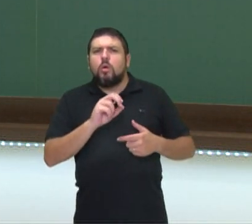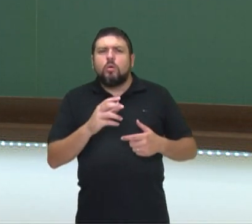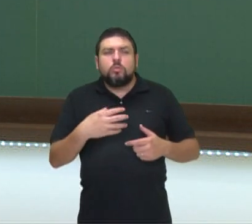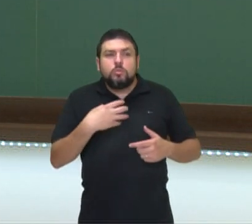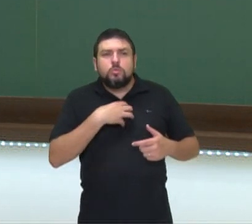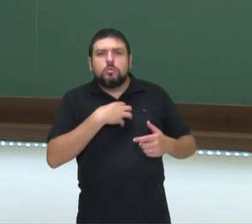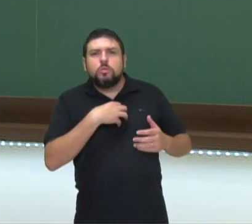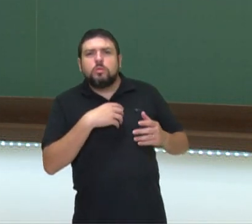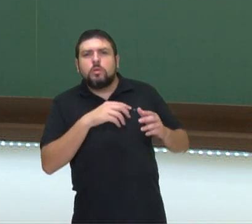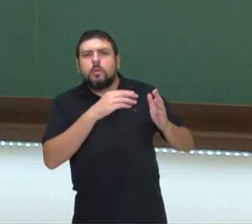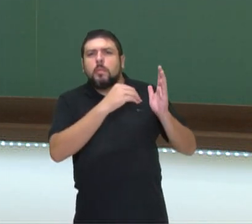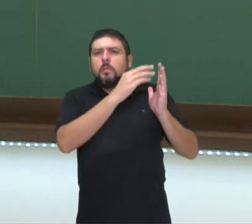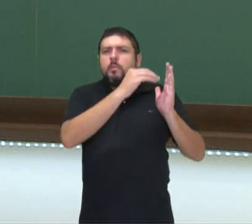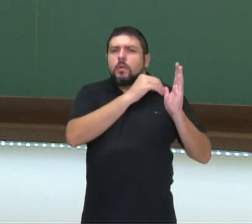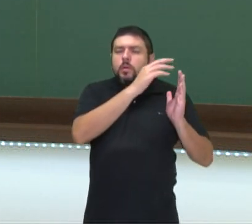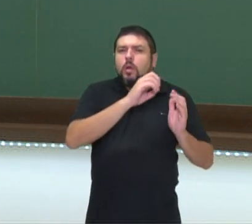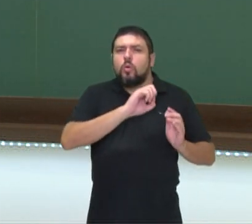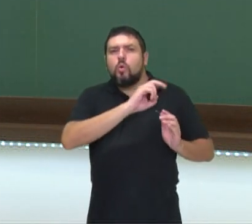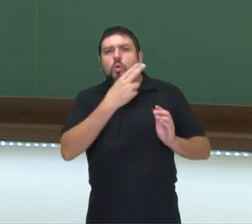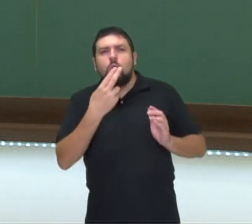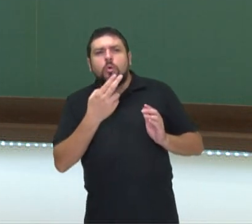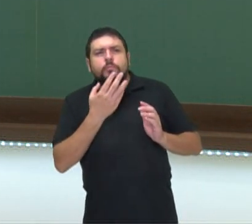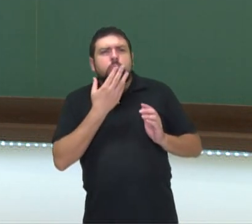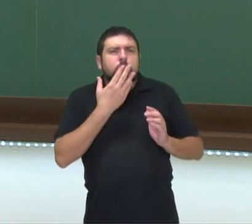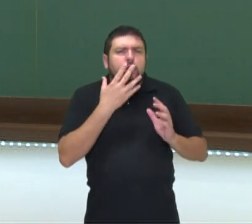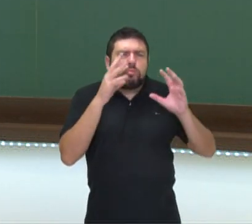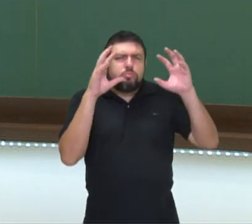opacas, sem luz? Foi o escândalo, o motivo da